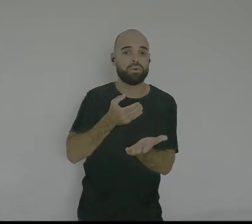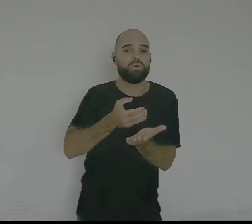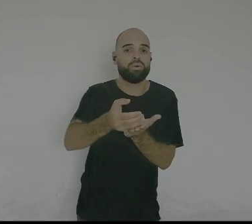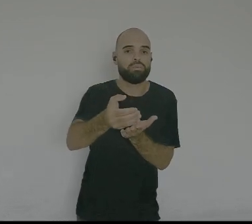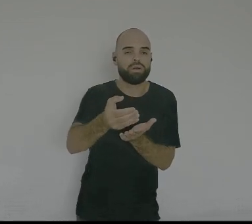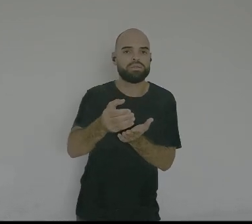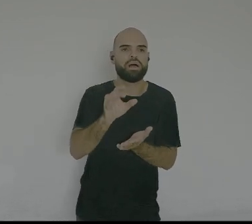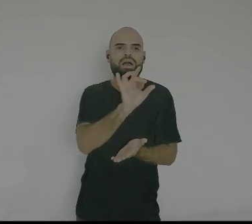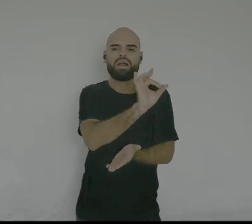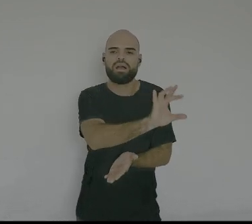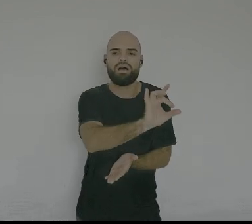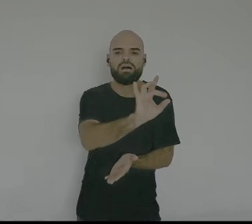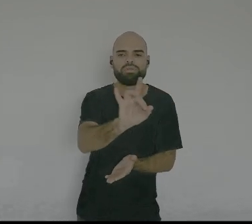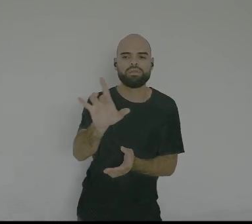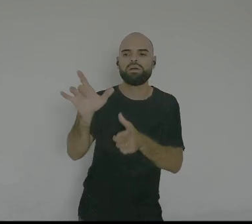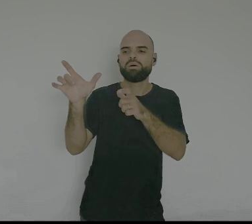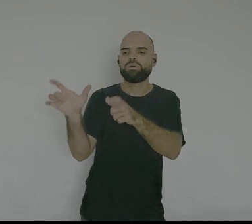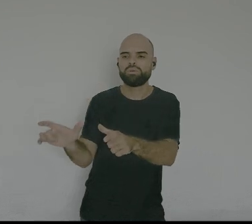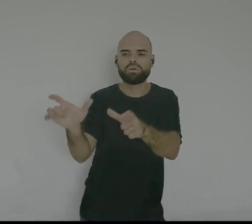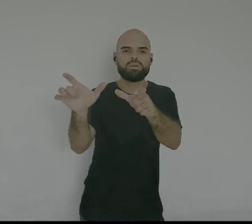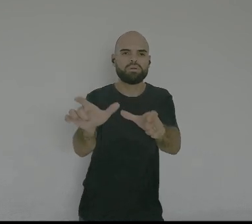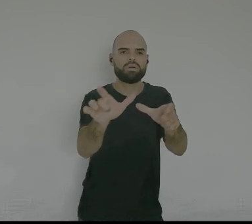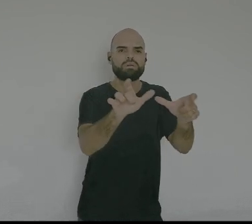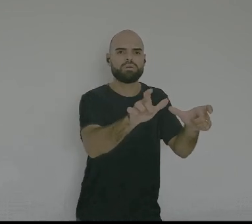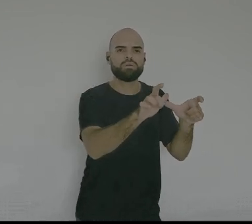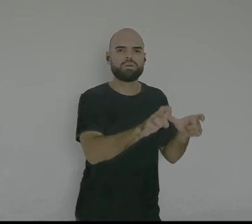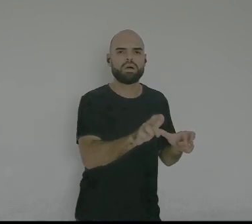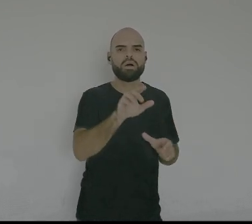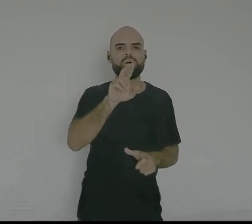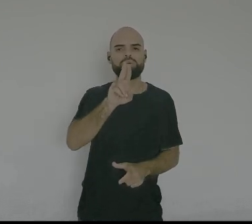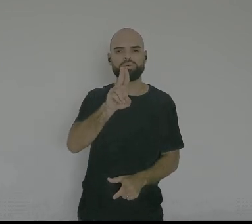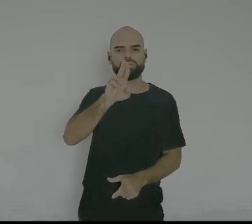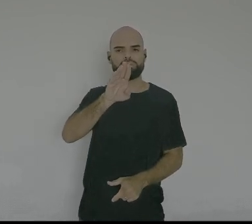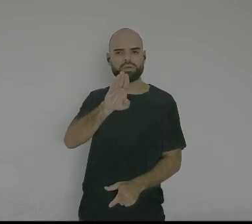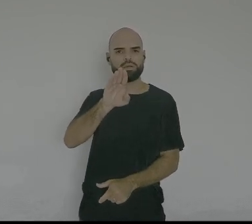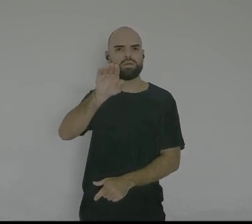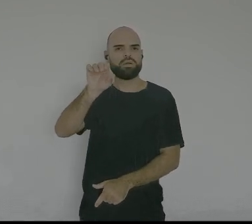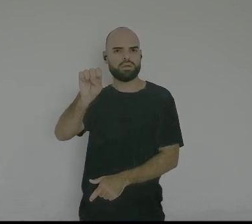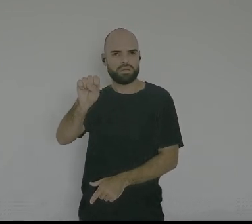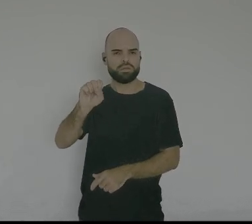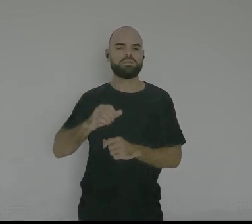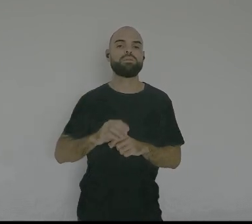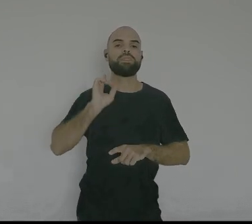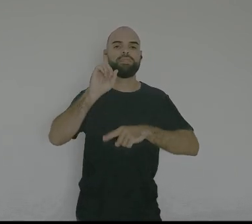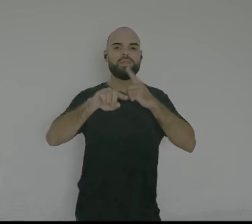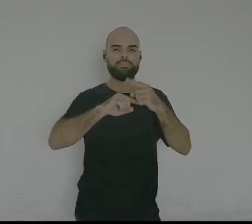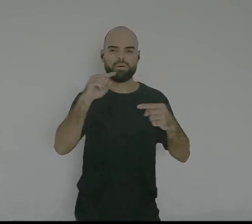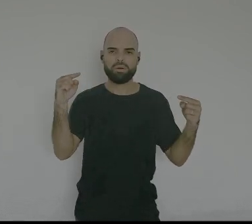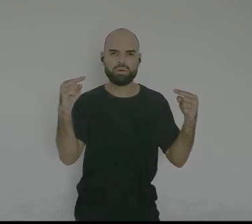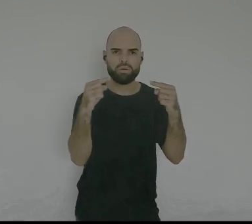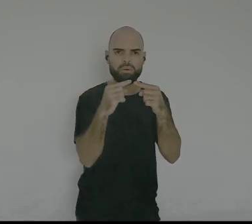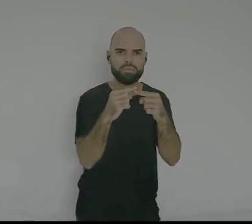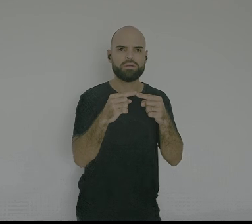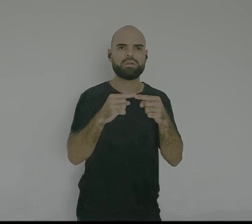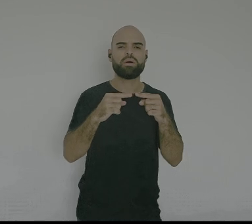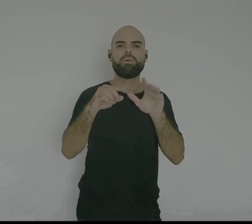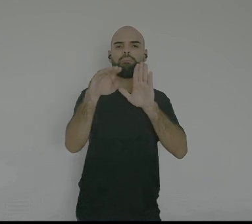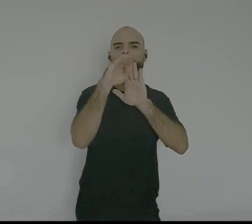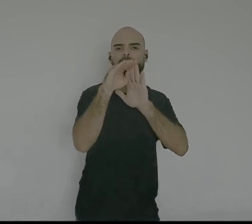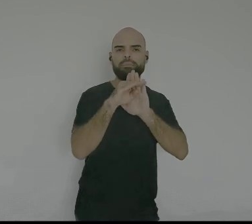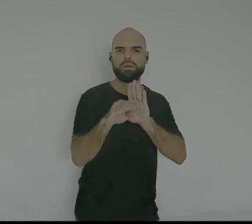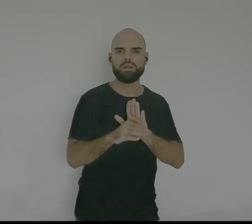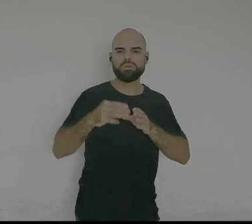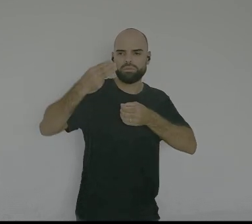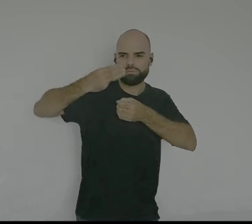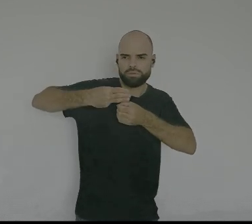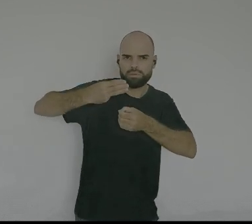prioritárias, começa em cada unidade básica de saúde, com o planejamento local, depois isso se